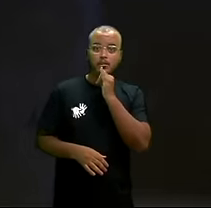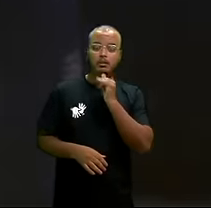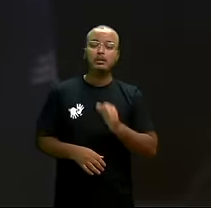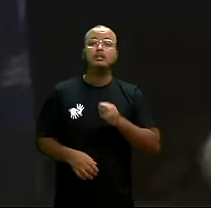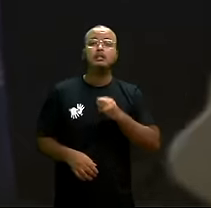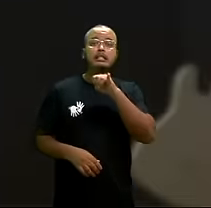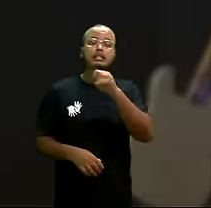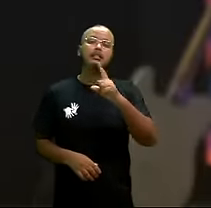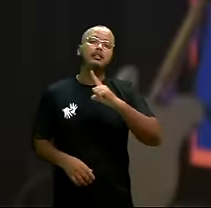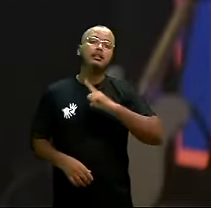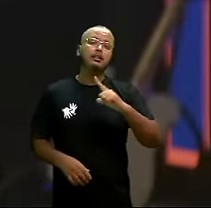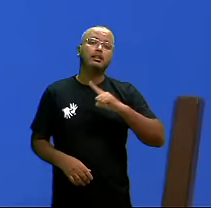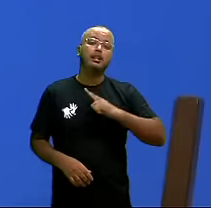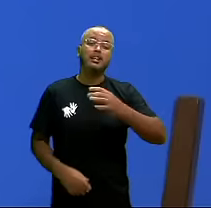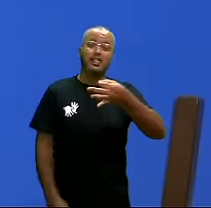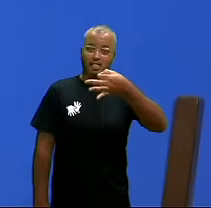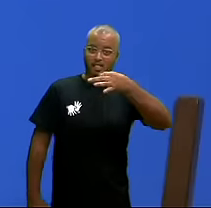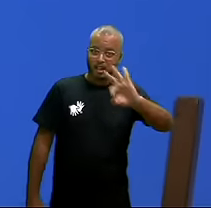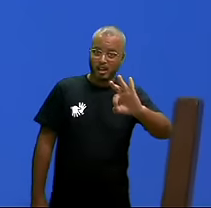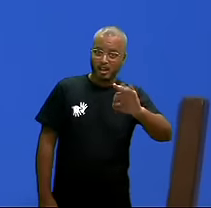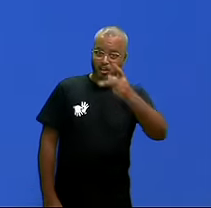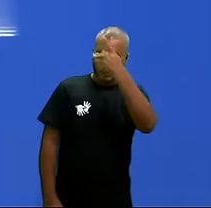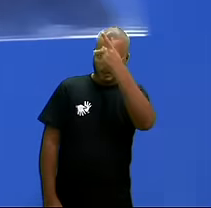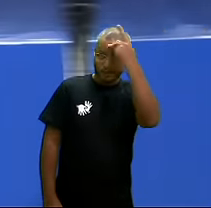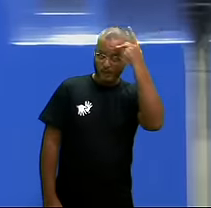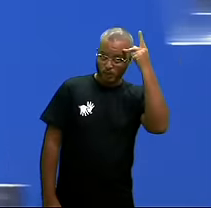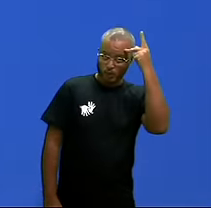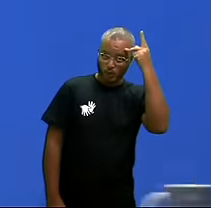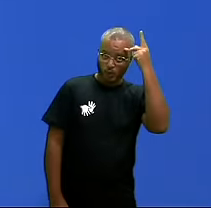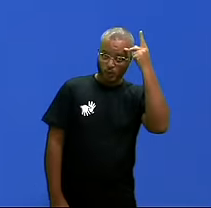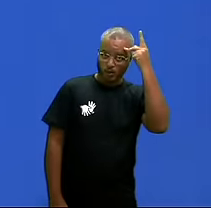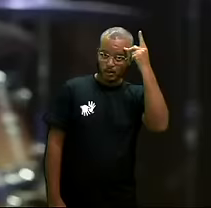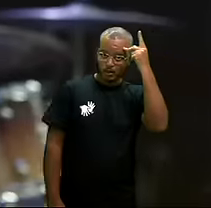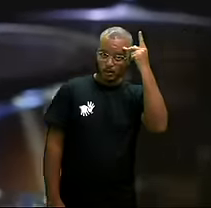contar 1, 2, 3, 4, 5, 6, 7. Depressão, ansiedade, medo.